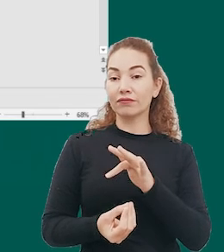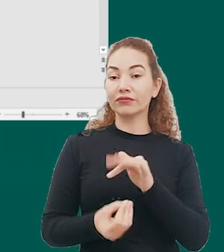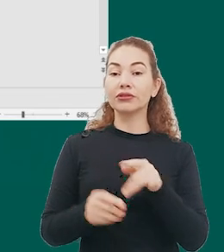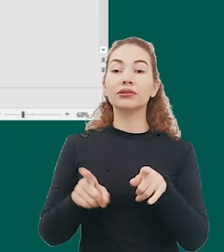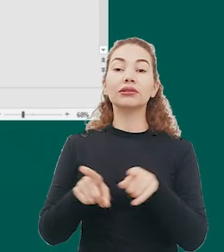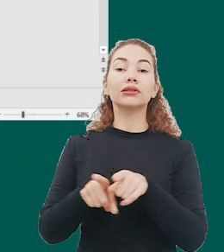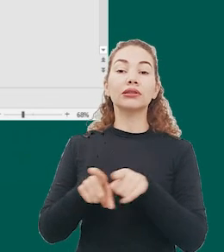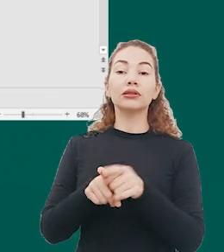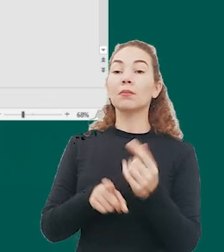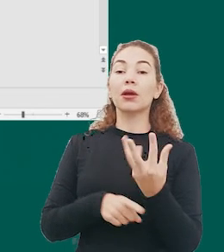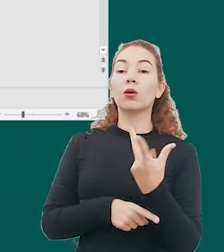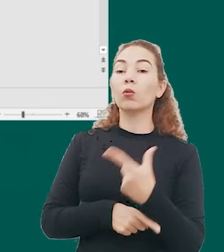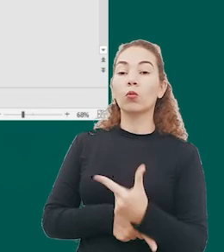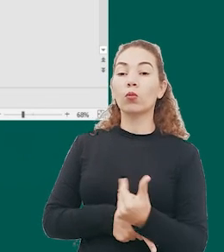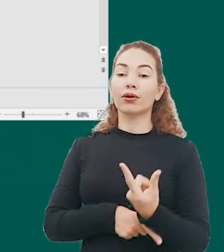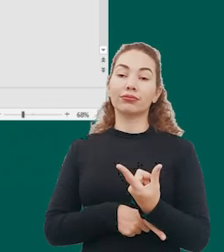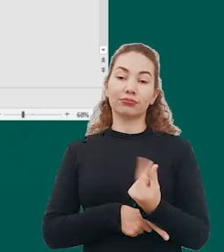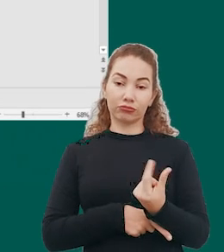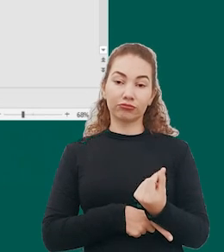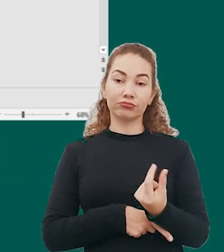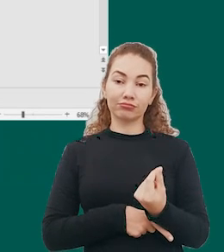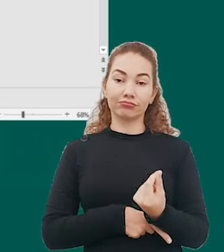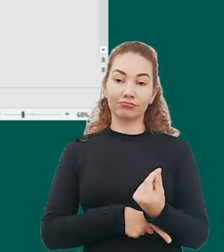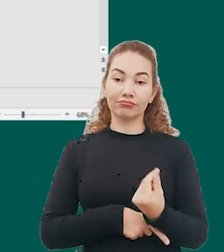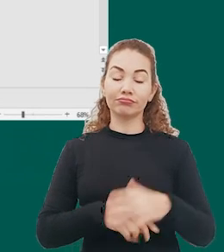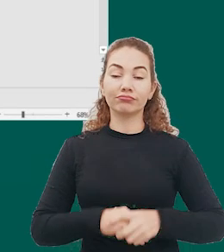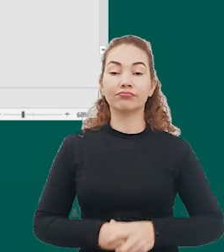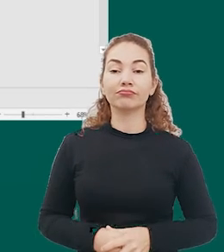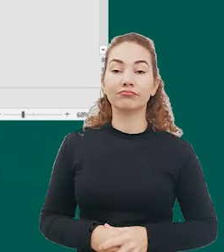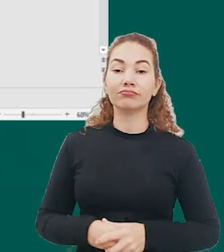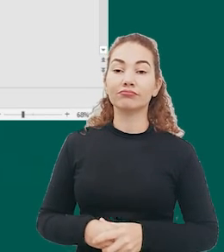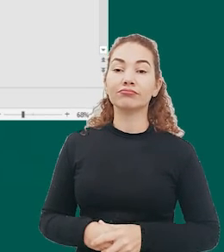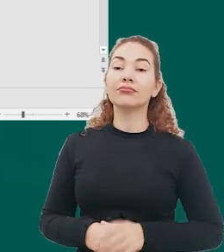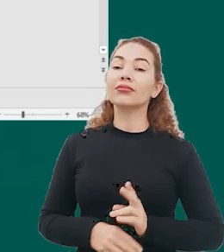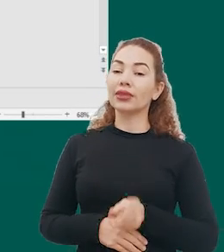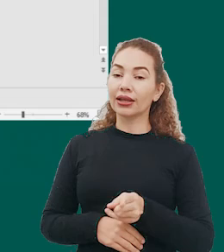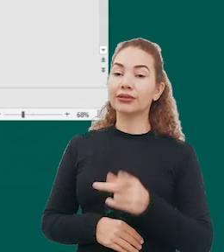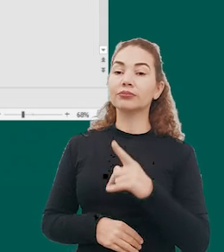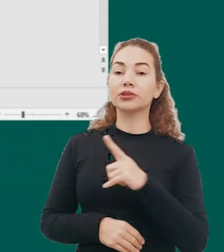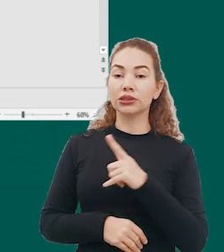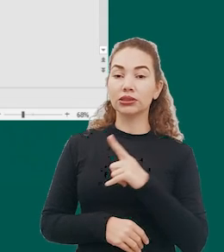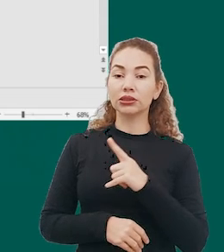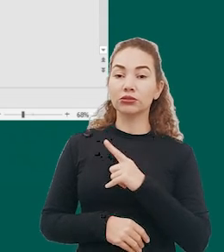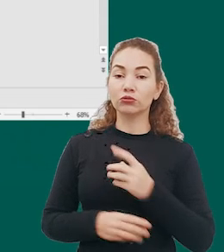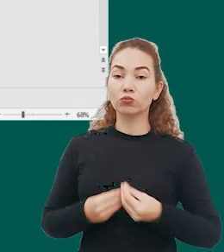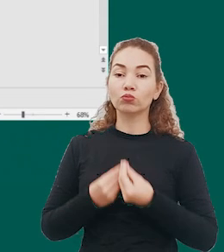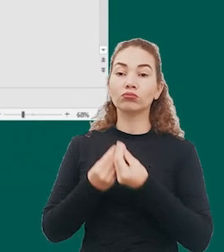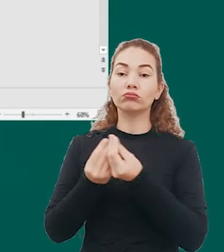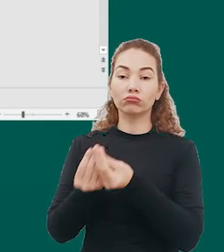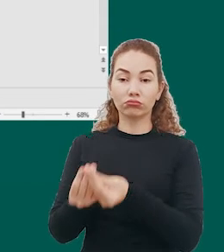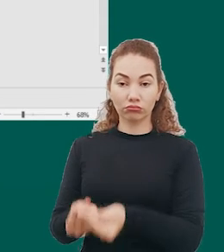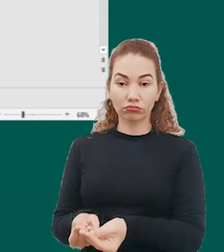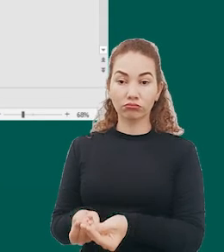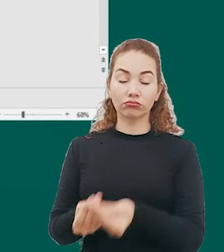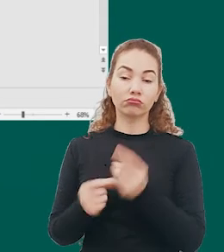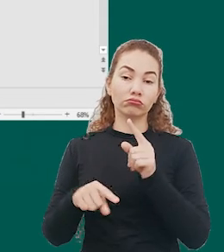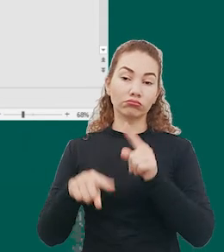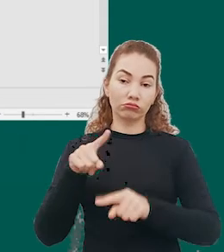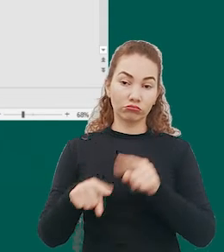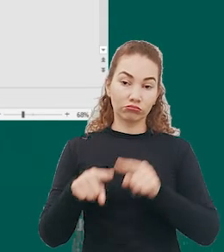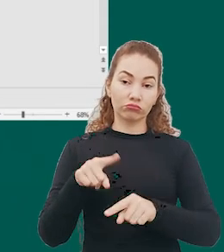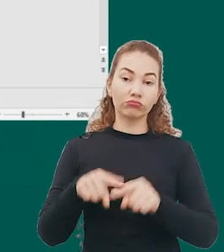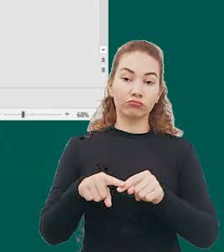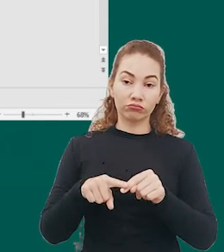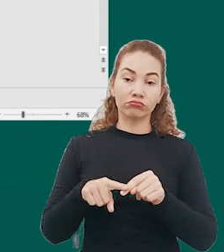vai colocar o valor correspondente. Toda vez que nós temos uma doação de um bem